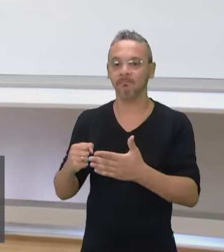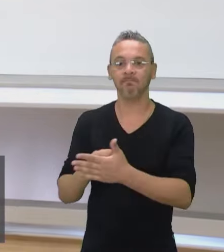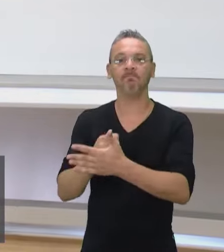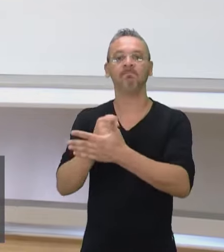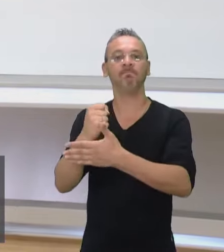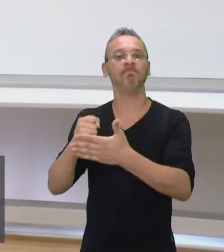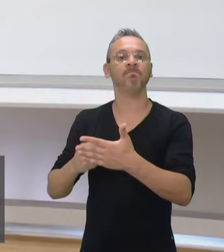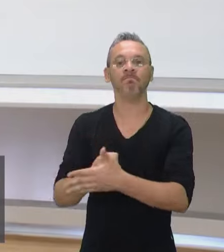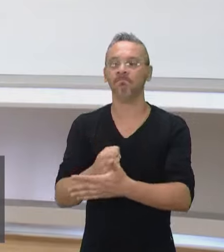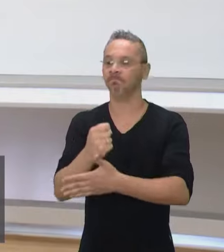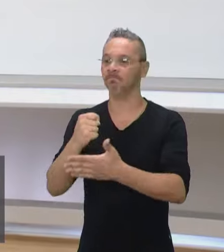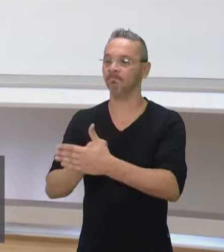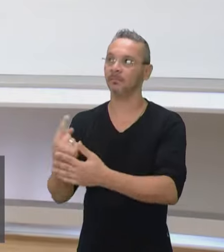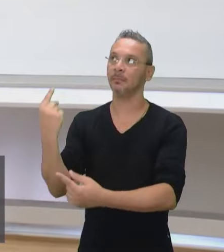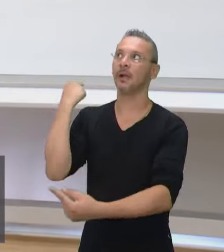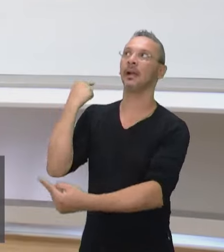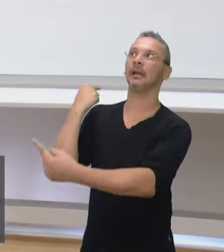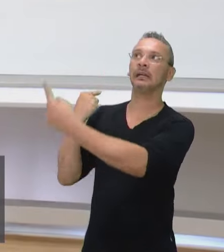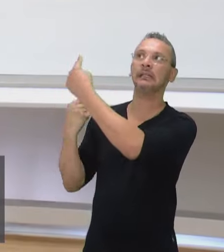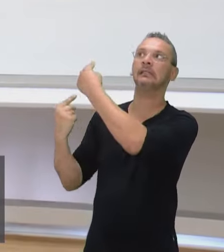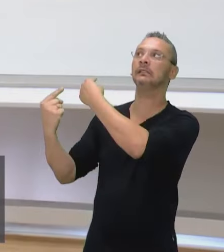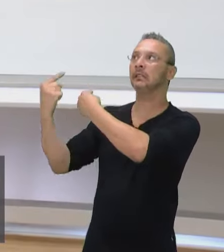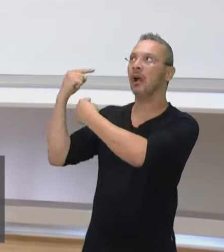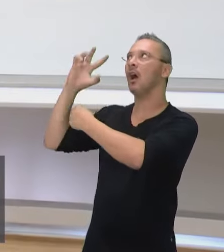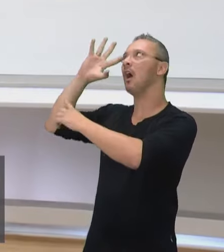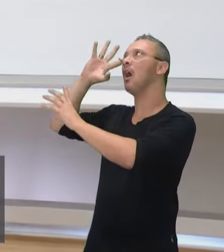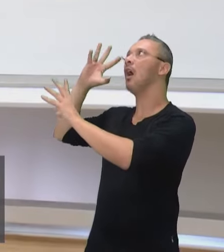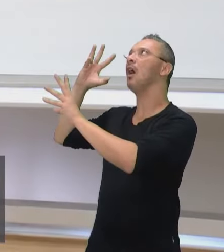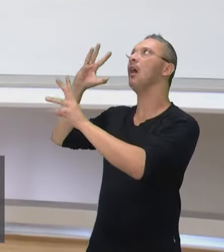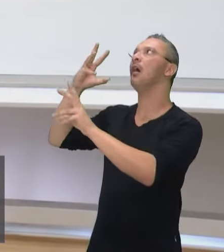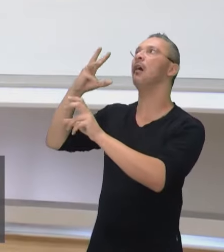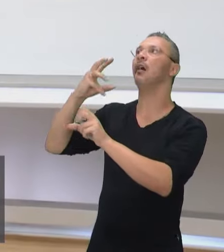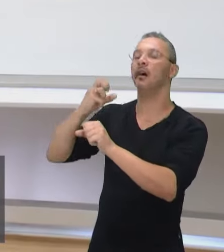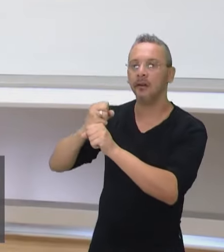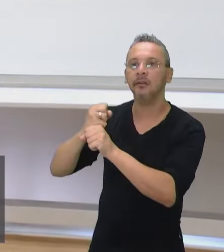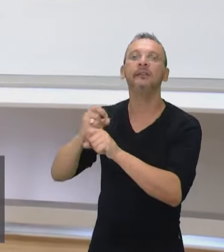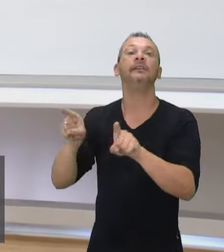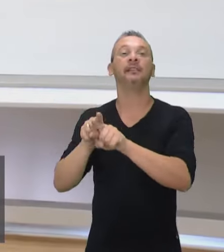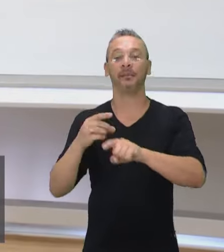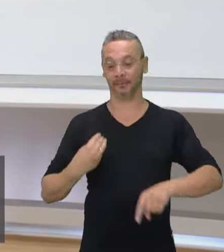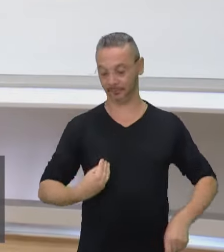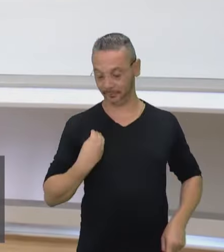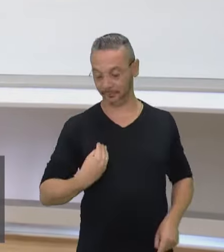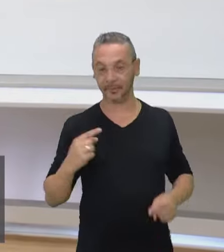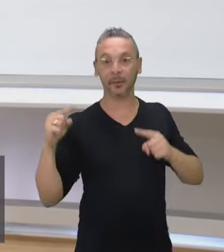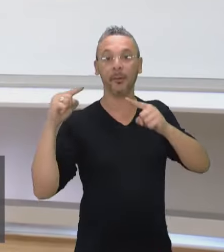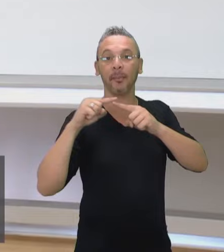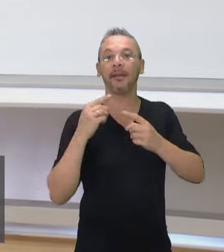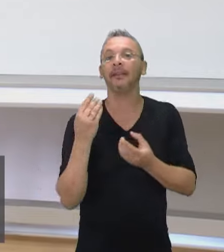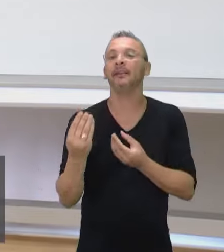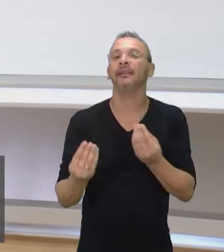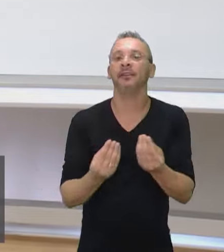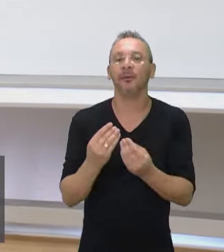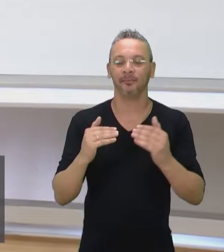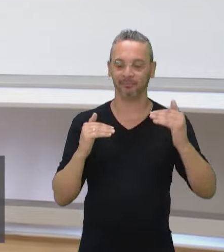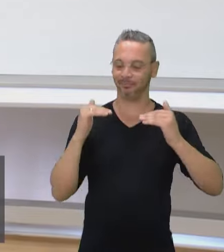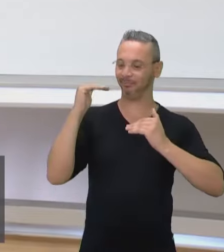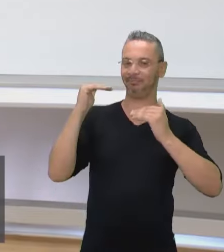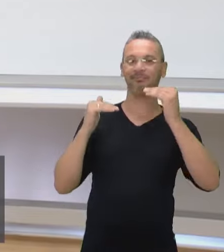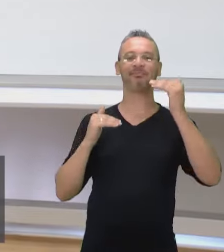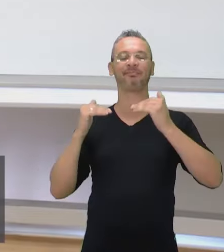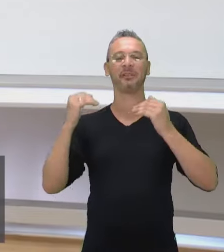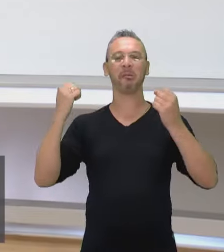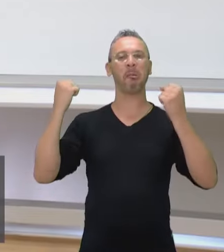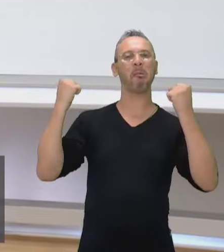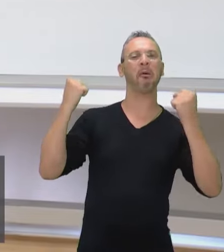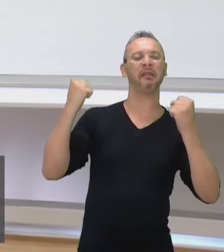do peso do passado, do peso da história e o peso também do presente, que existe muita desigualdade de